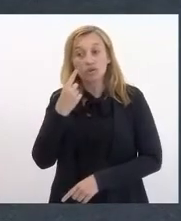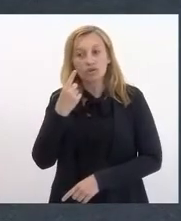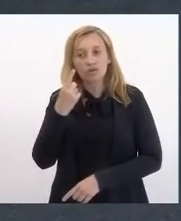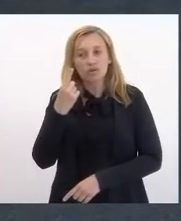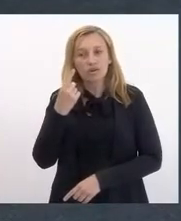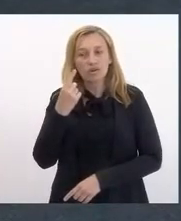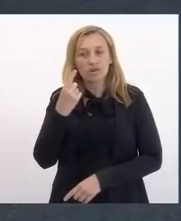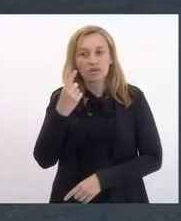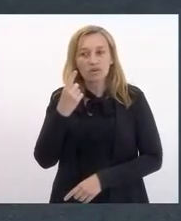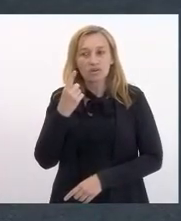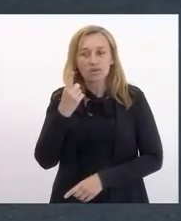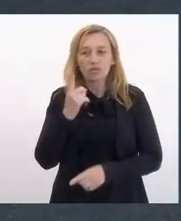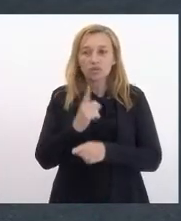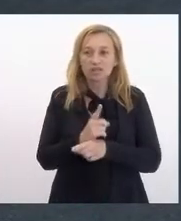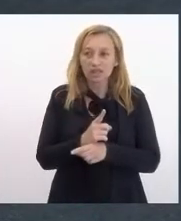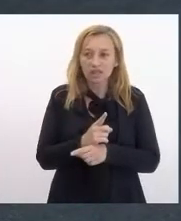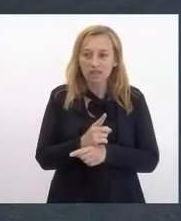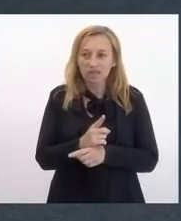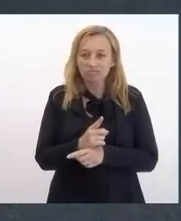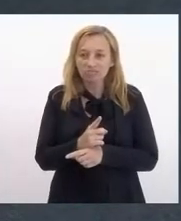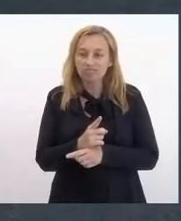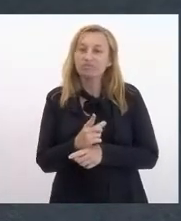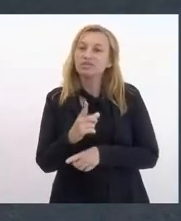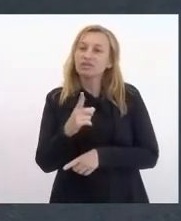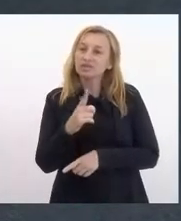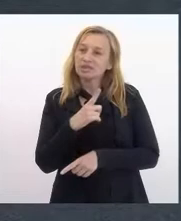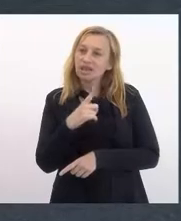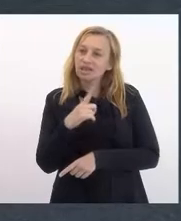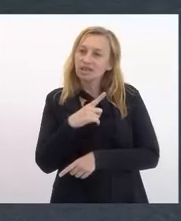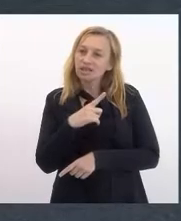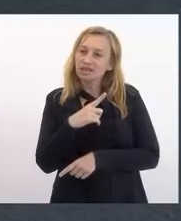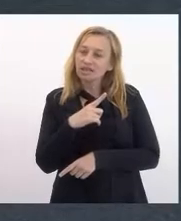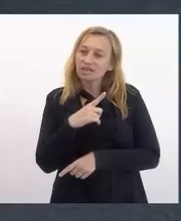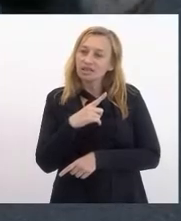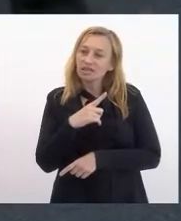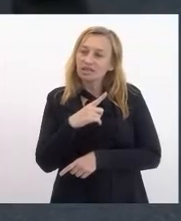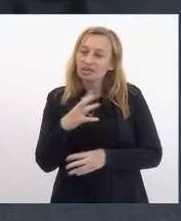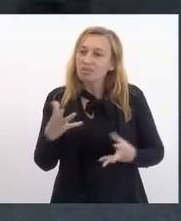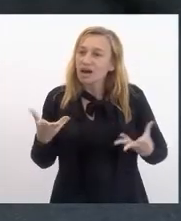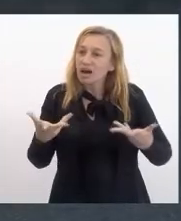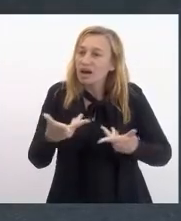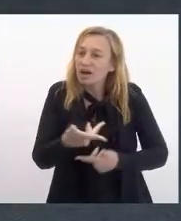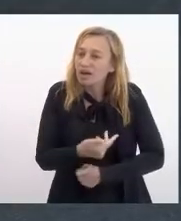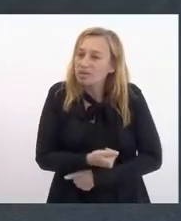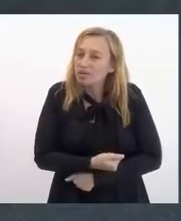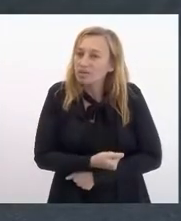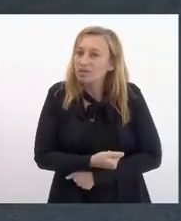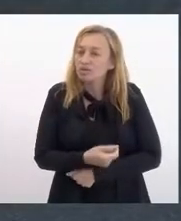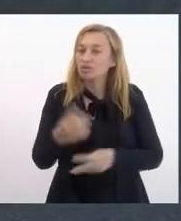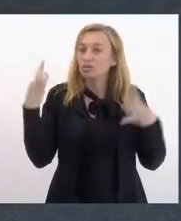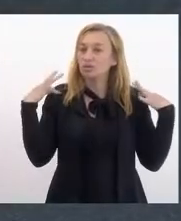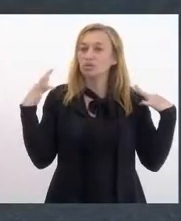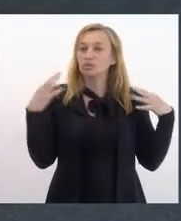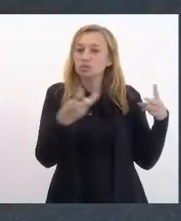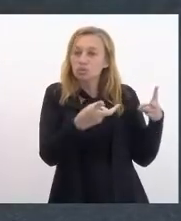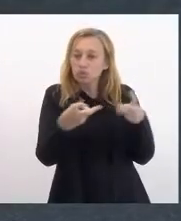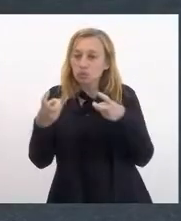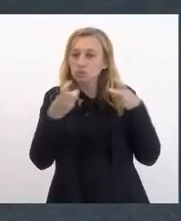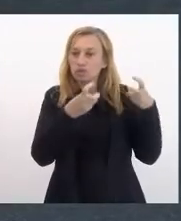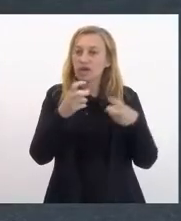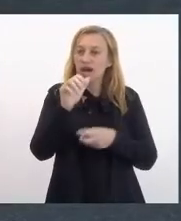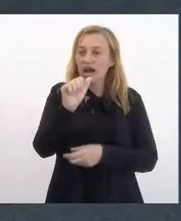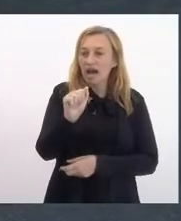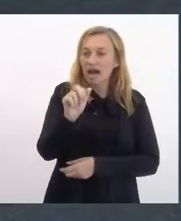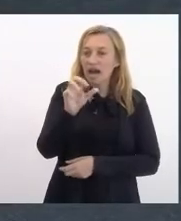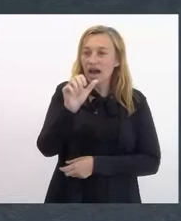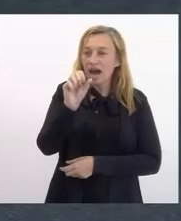deputada Mônica Francisco, espetacular para o turismo de observação, para o astroturismo. Ela tem um